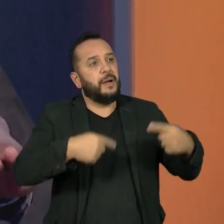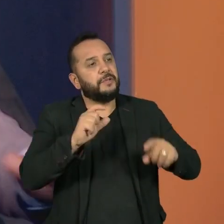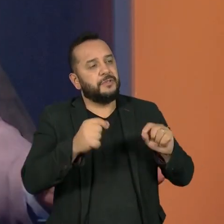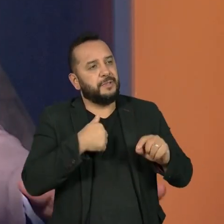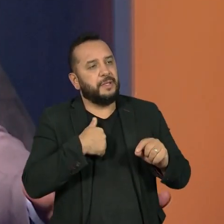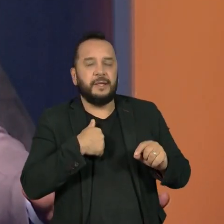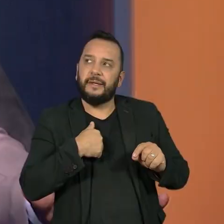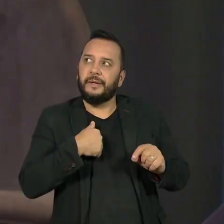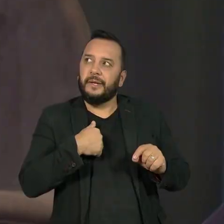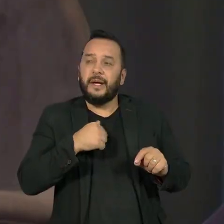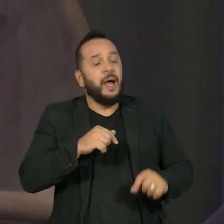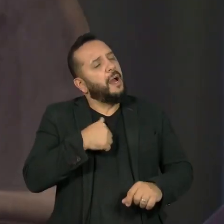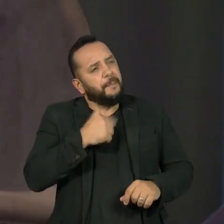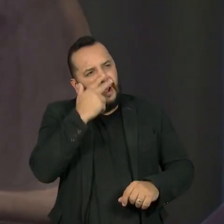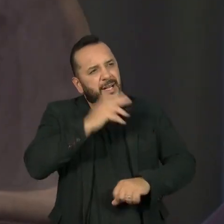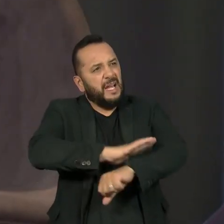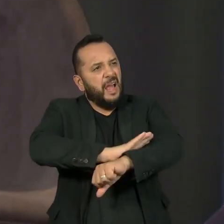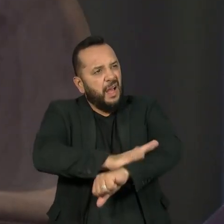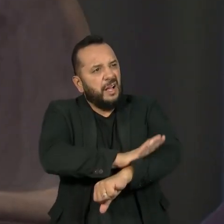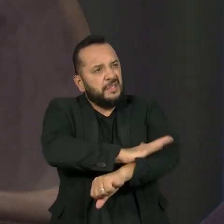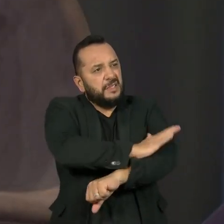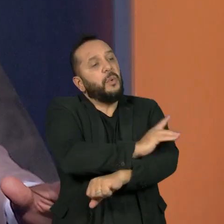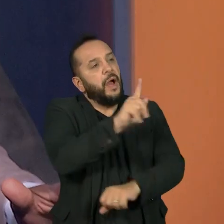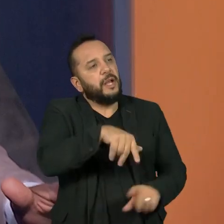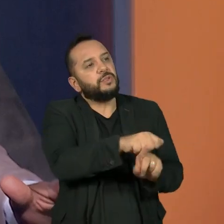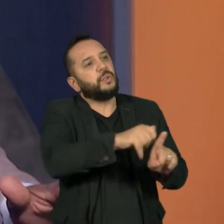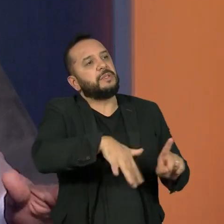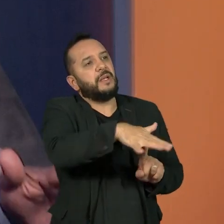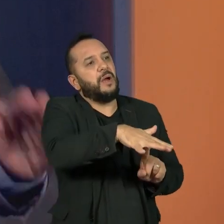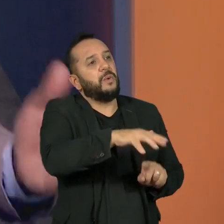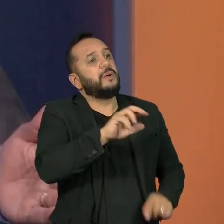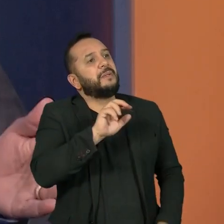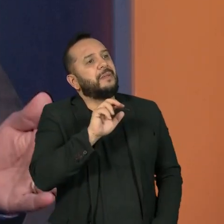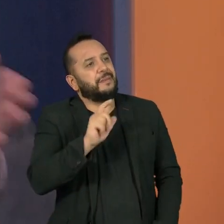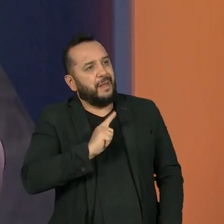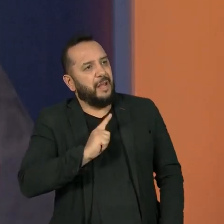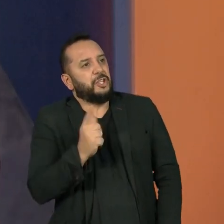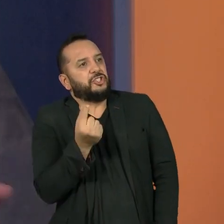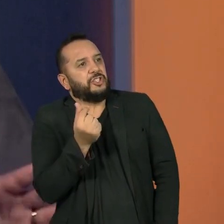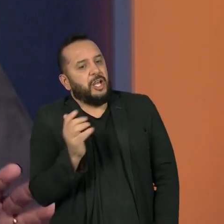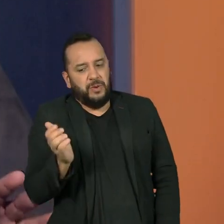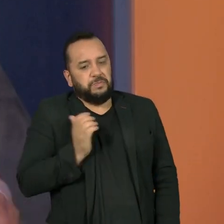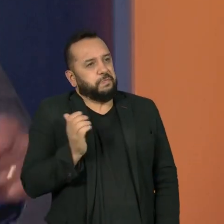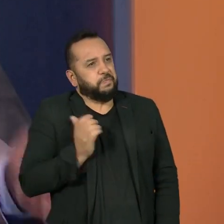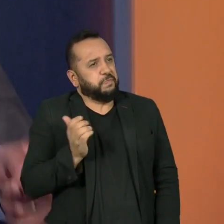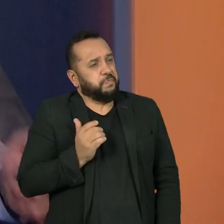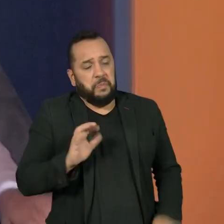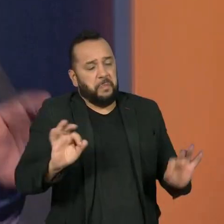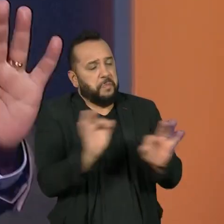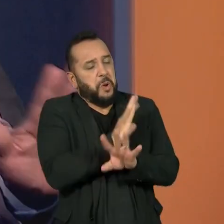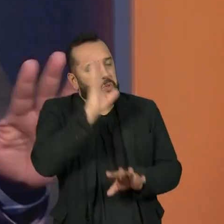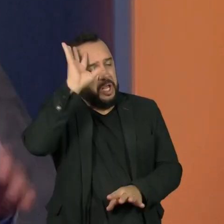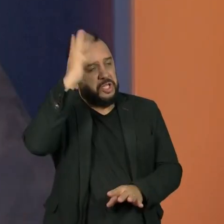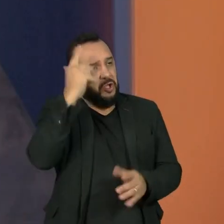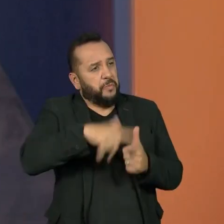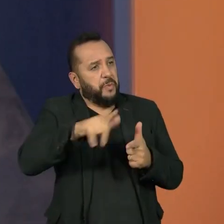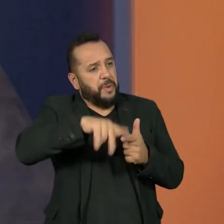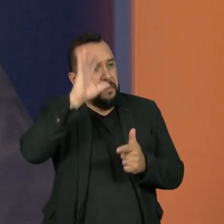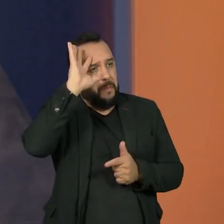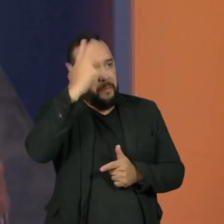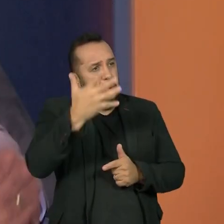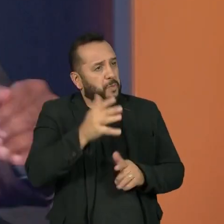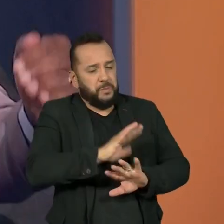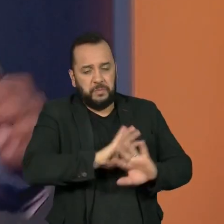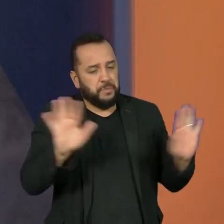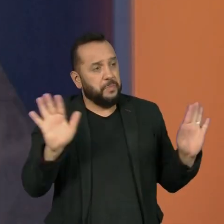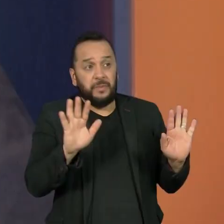ele é social, né, e que com dinheiro no bolso estaria tudo resolvido. E você e a Luana estão dizendo que não, com dinheiro no bolso ainda tem